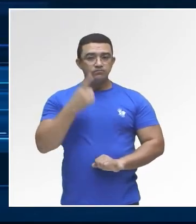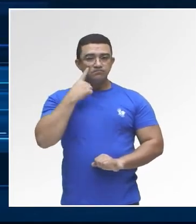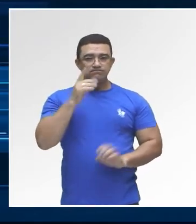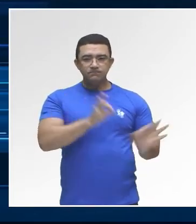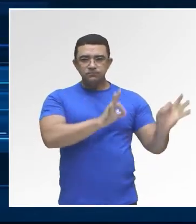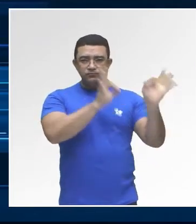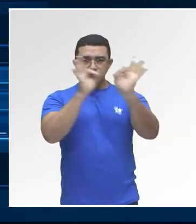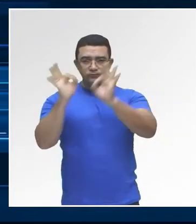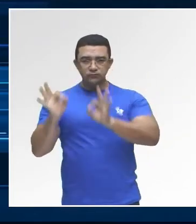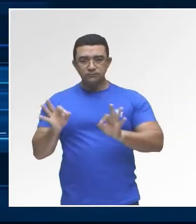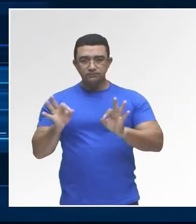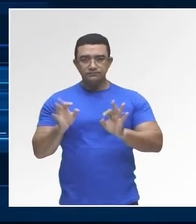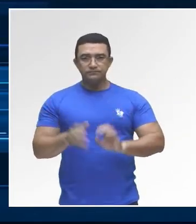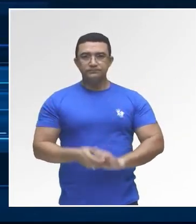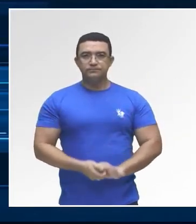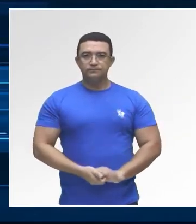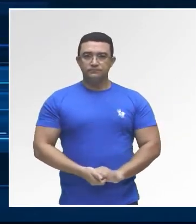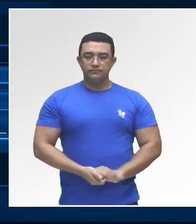vídeo novamente.